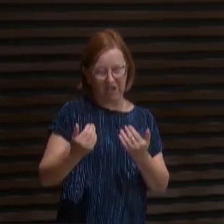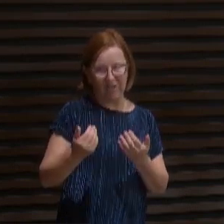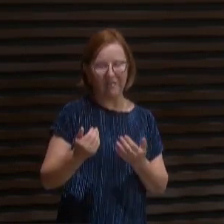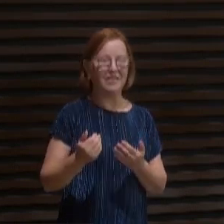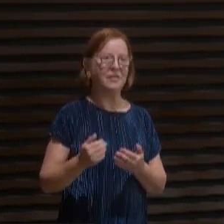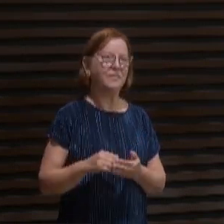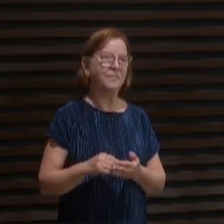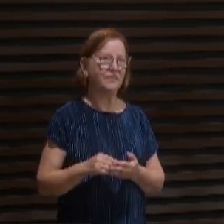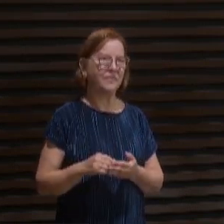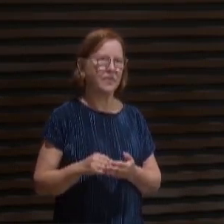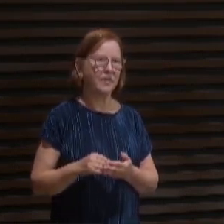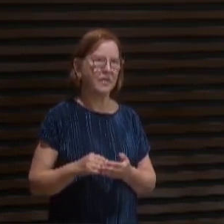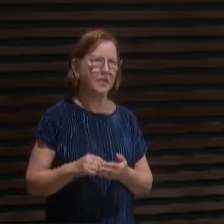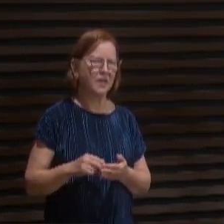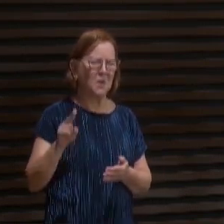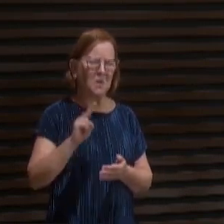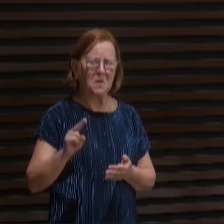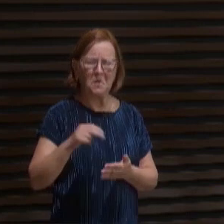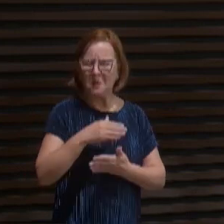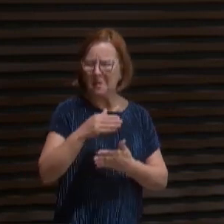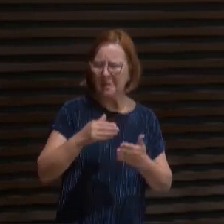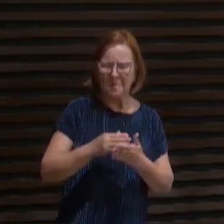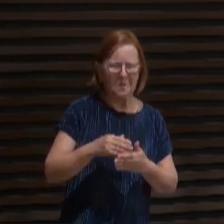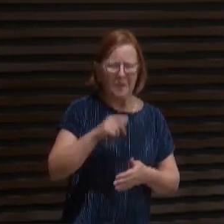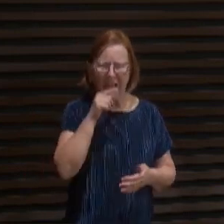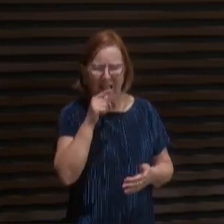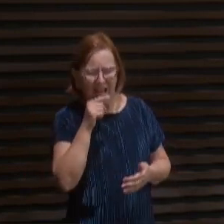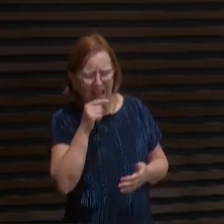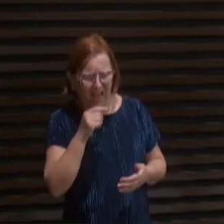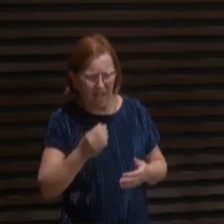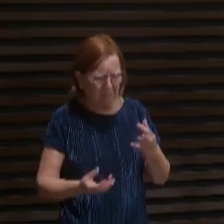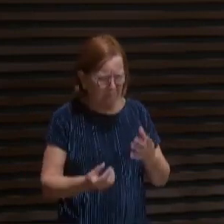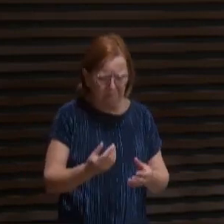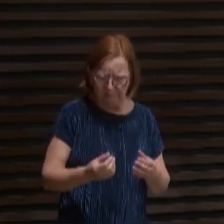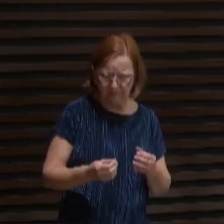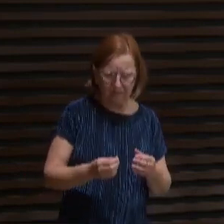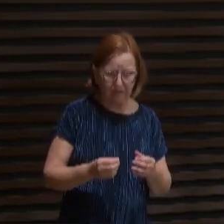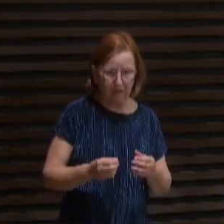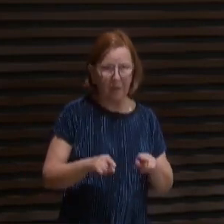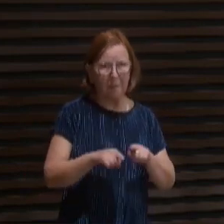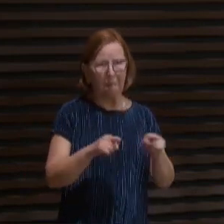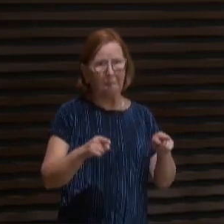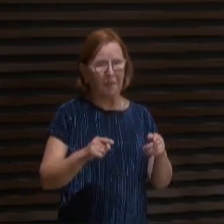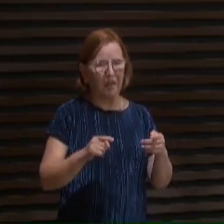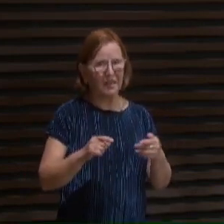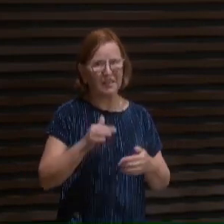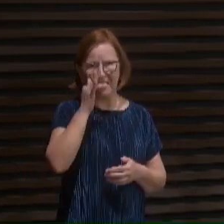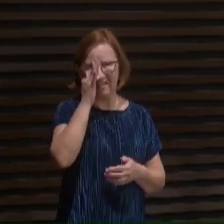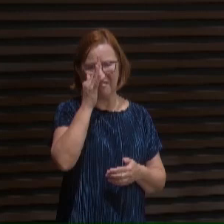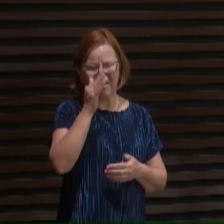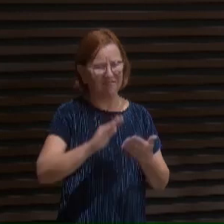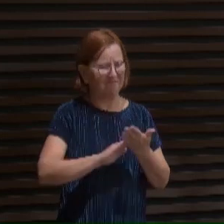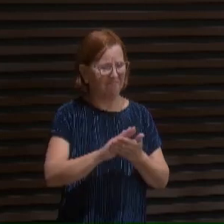tentar usar a todos os métodos, mais água, mais adubo, mas a flor não nascia. Por fim, os 6